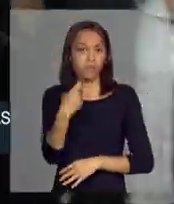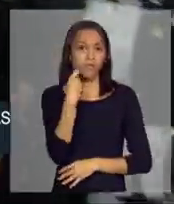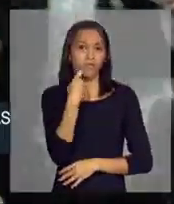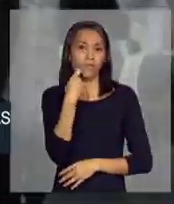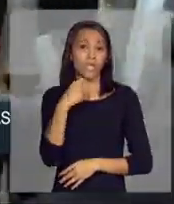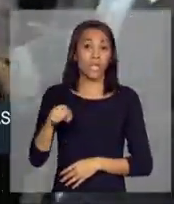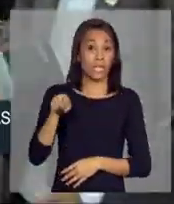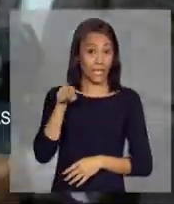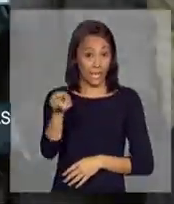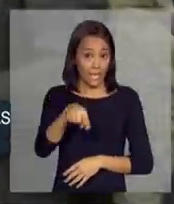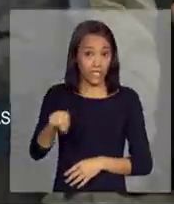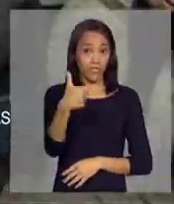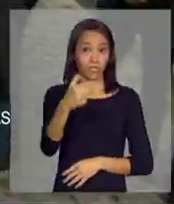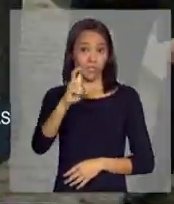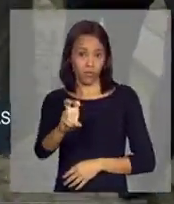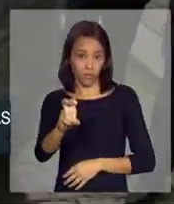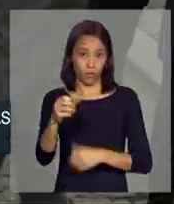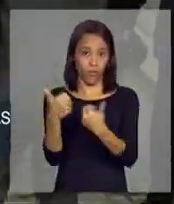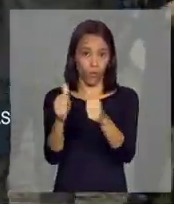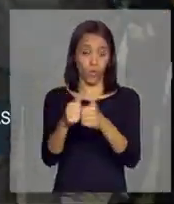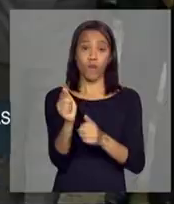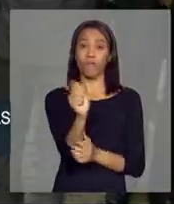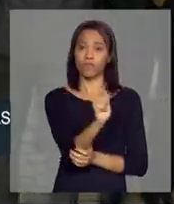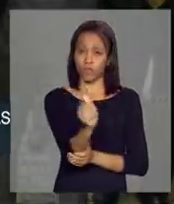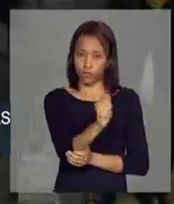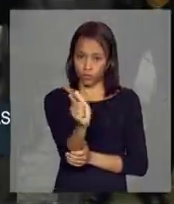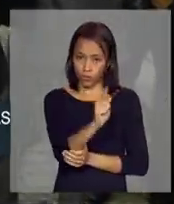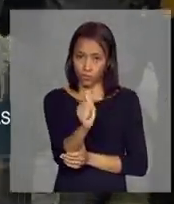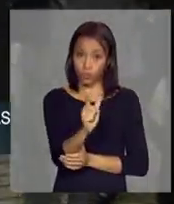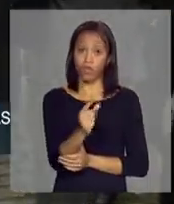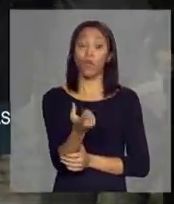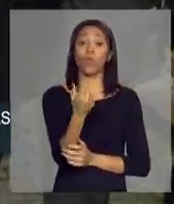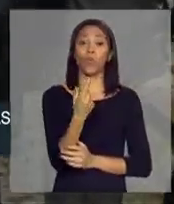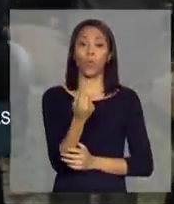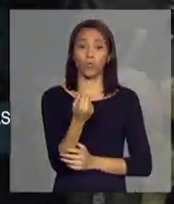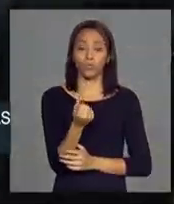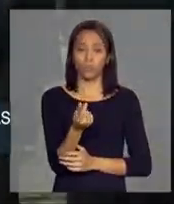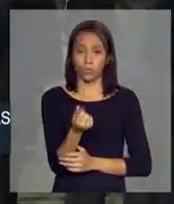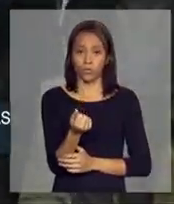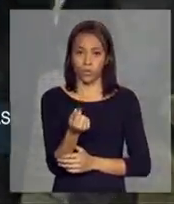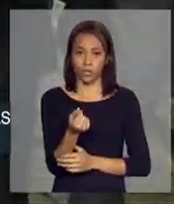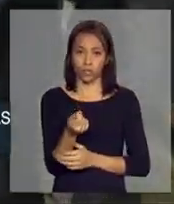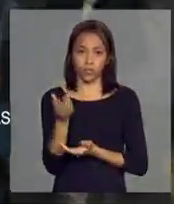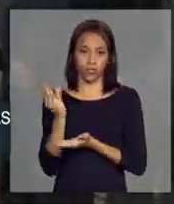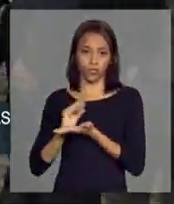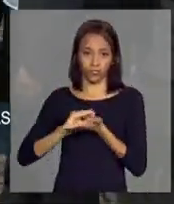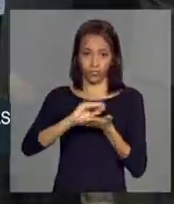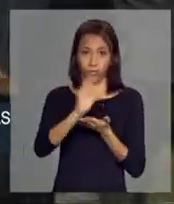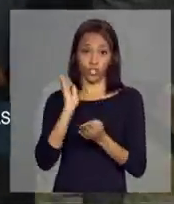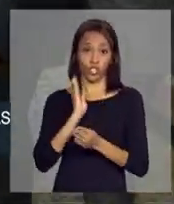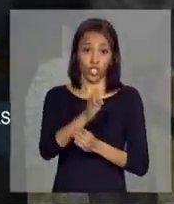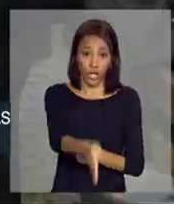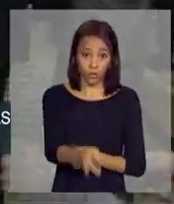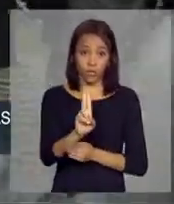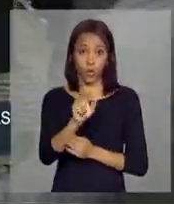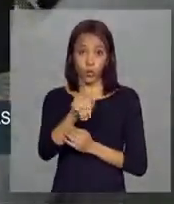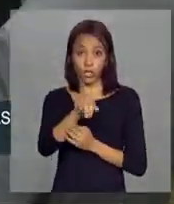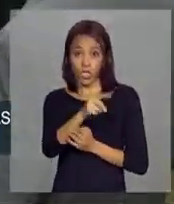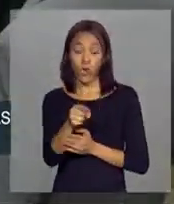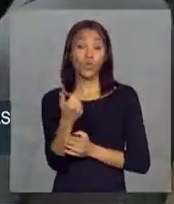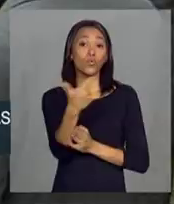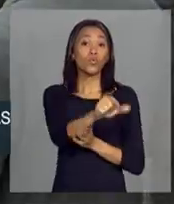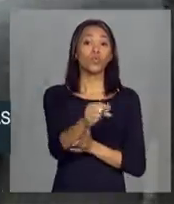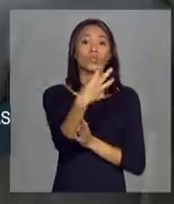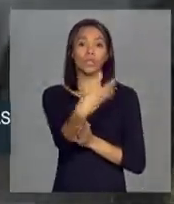desses 25 ônibus 22 foram adquiridos com recursos de transferência direta da união e outros três